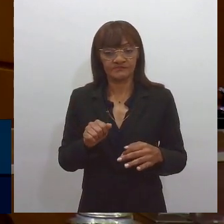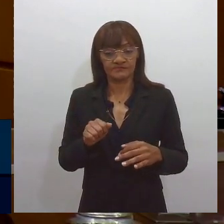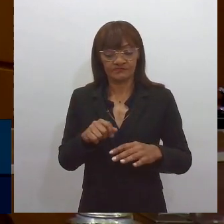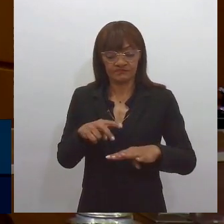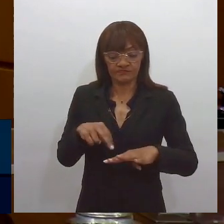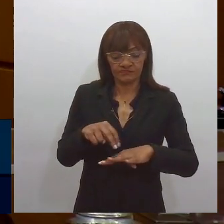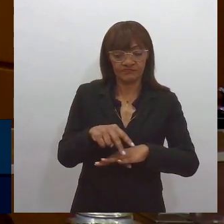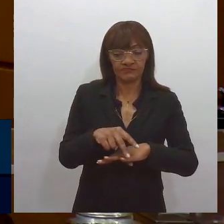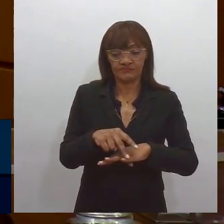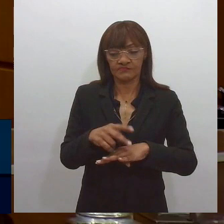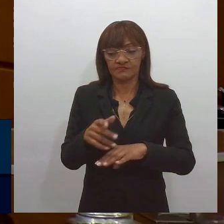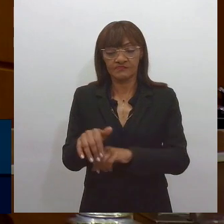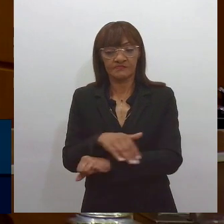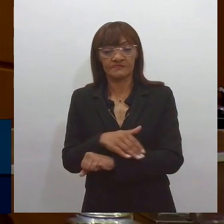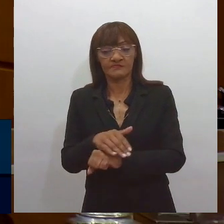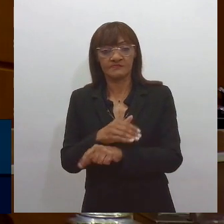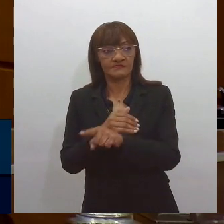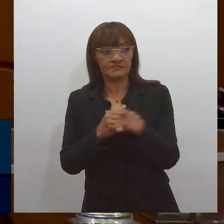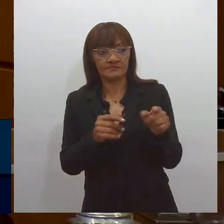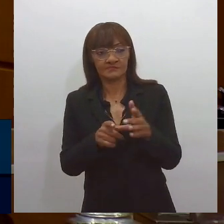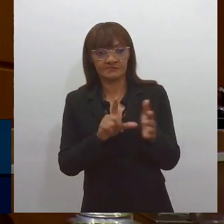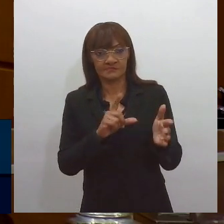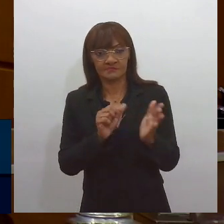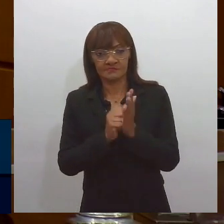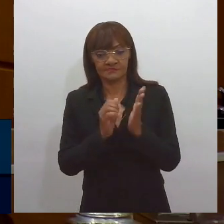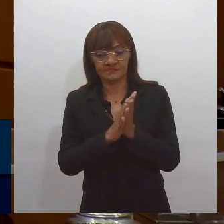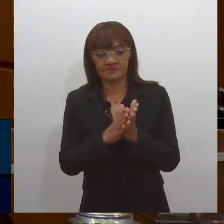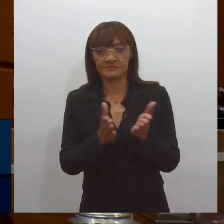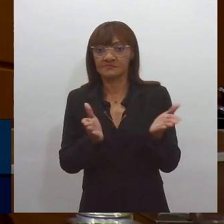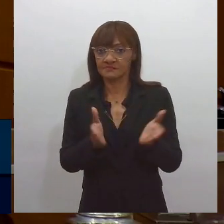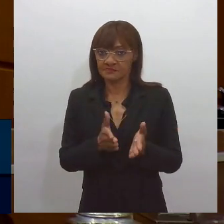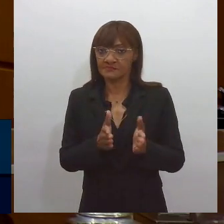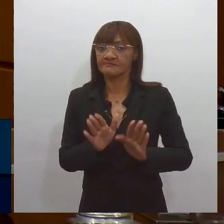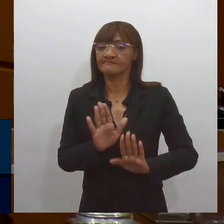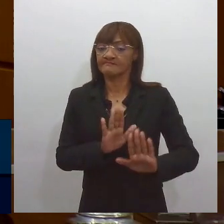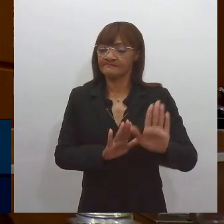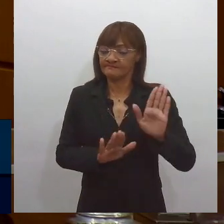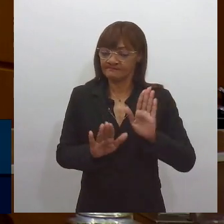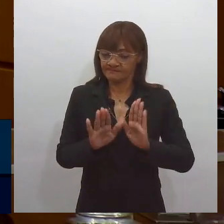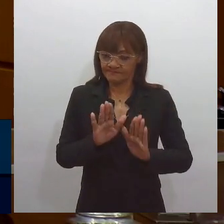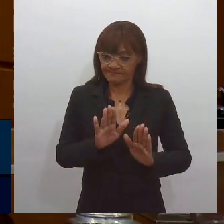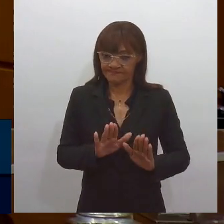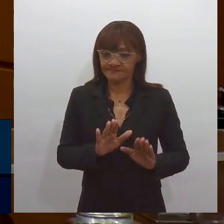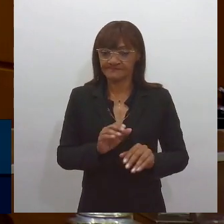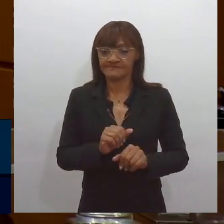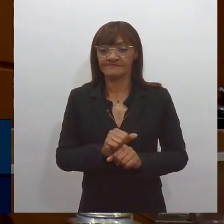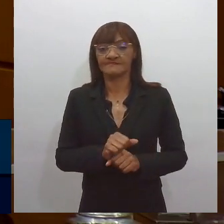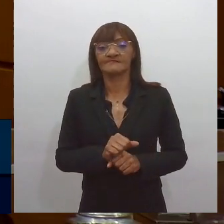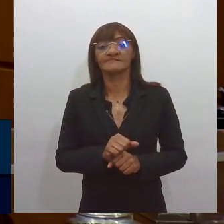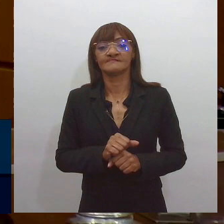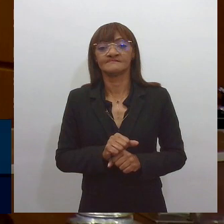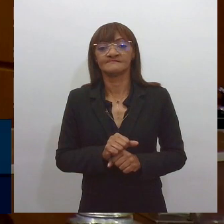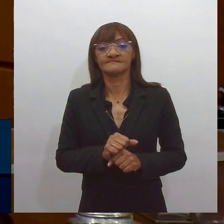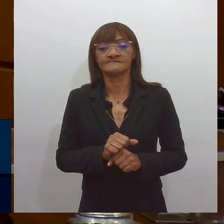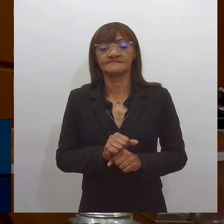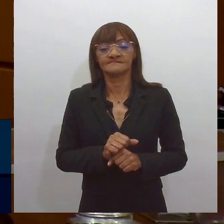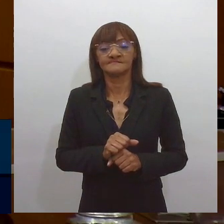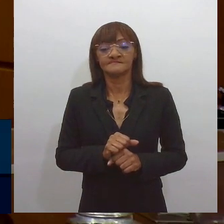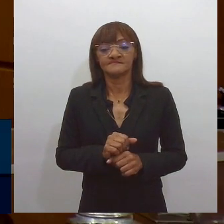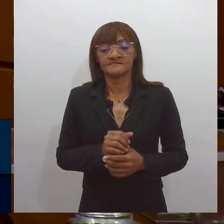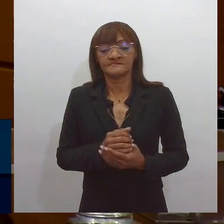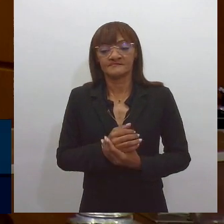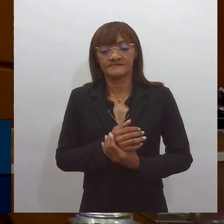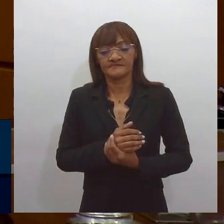cuidado reduza a velocidade você vai acabar sendo mutado de novo manutenção